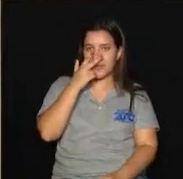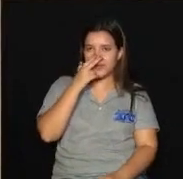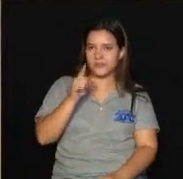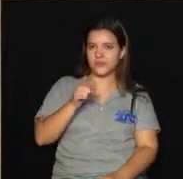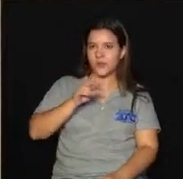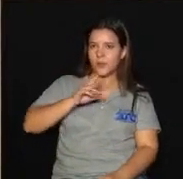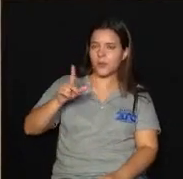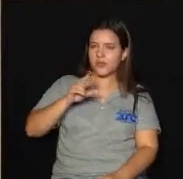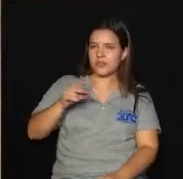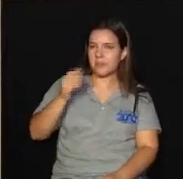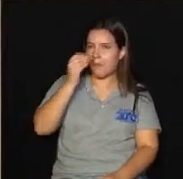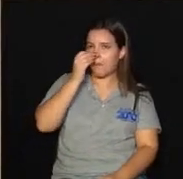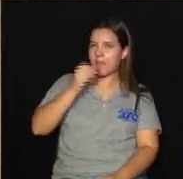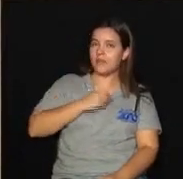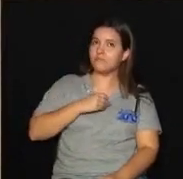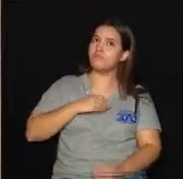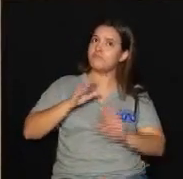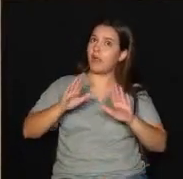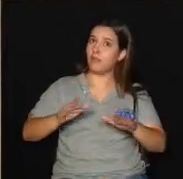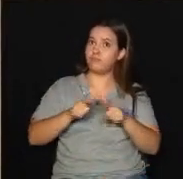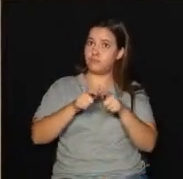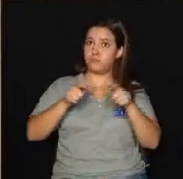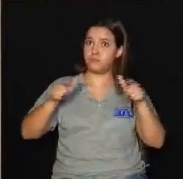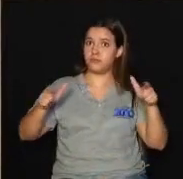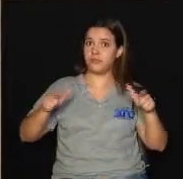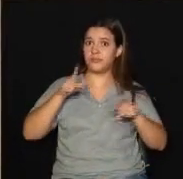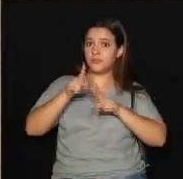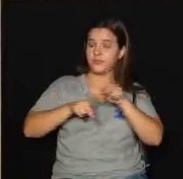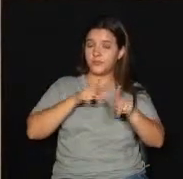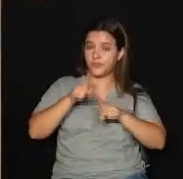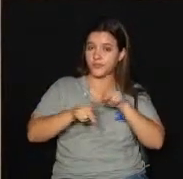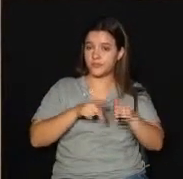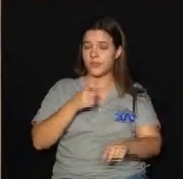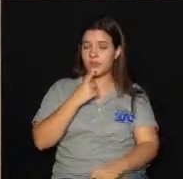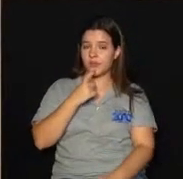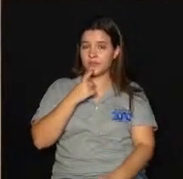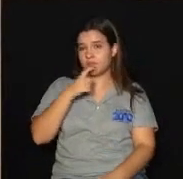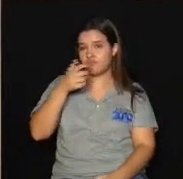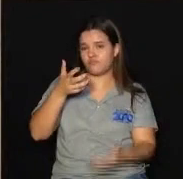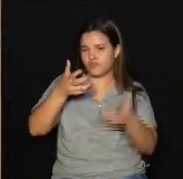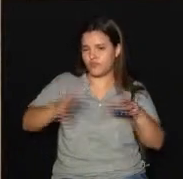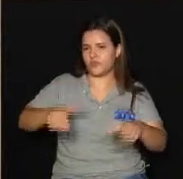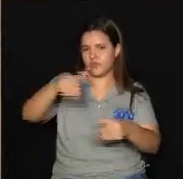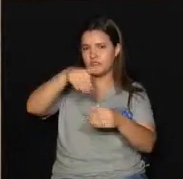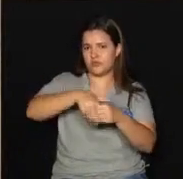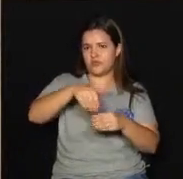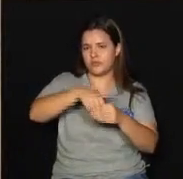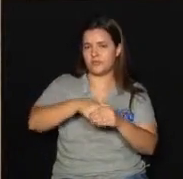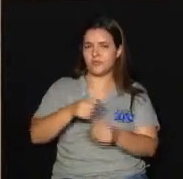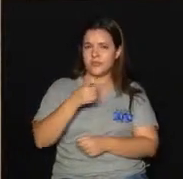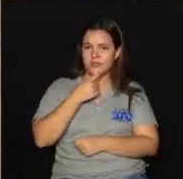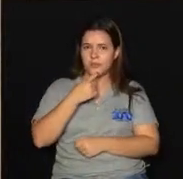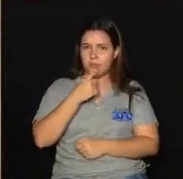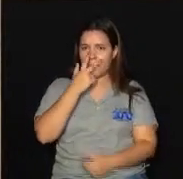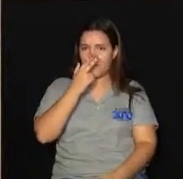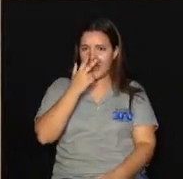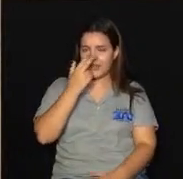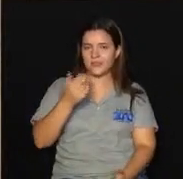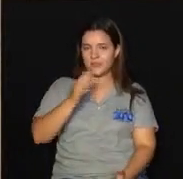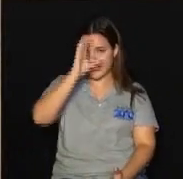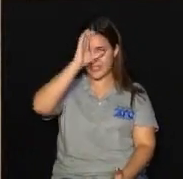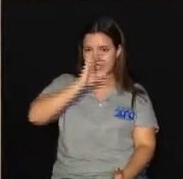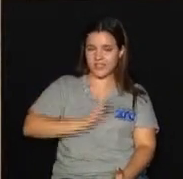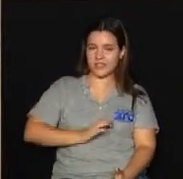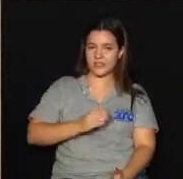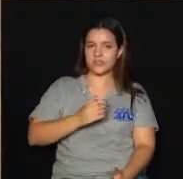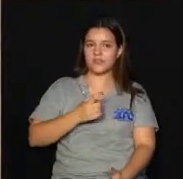teve muitos votos, mas uma grande parcela dos cidadãos aqui de Campinas optaram por ir